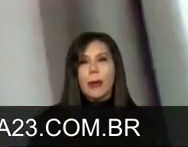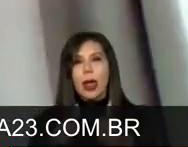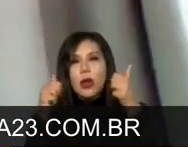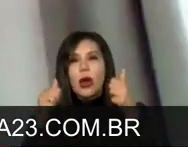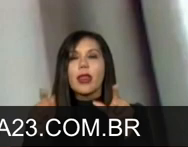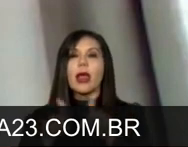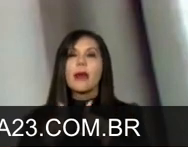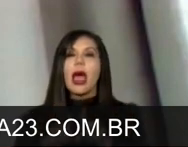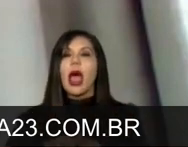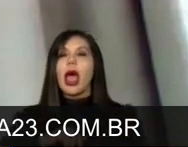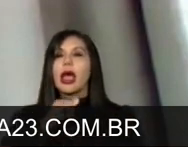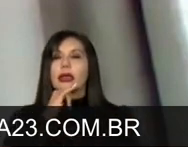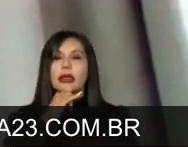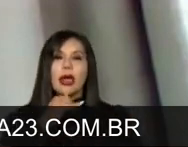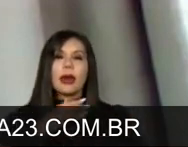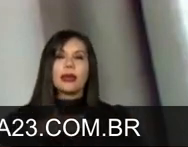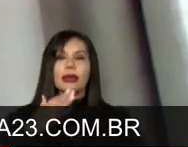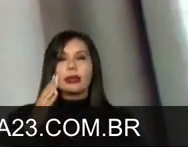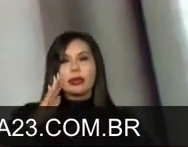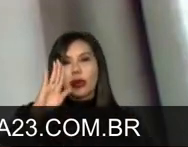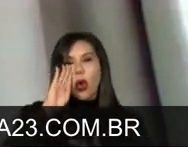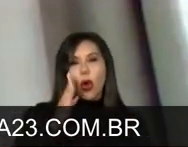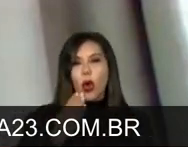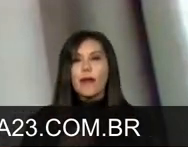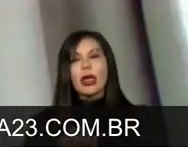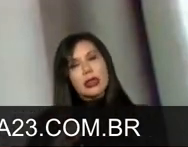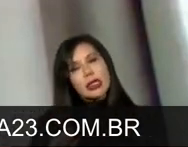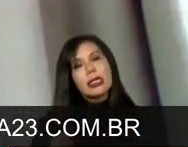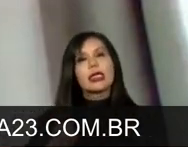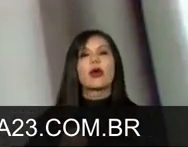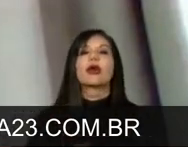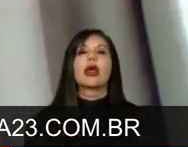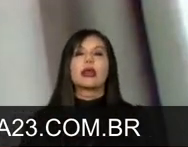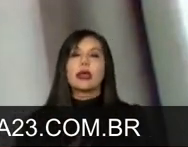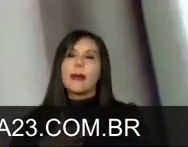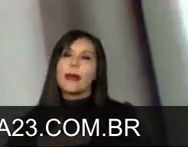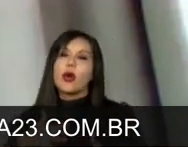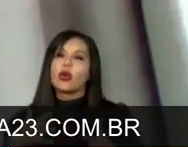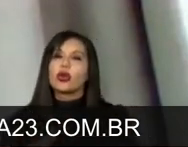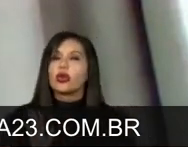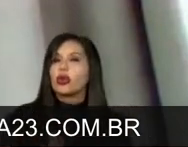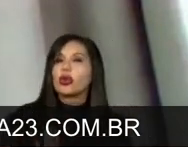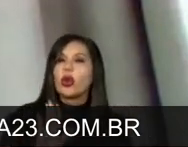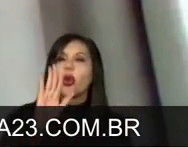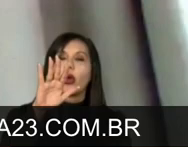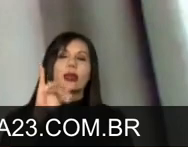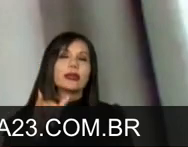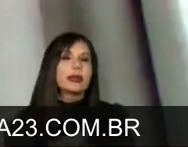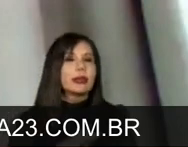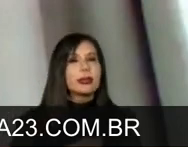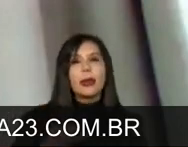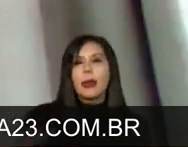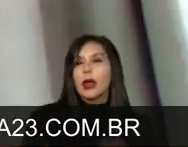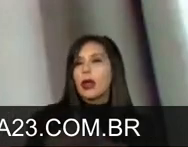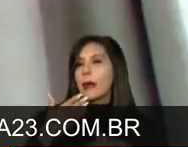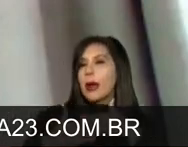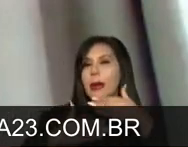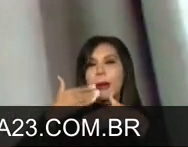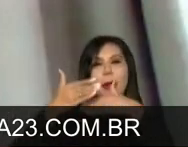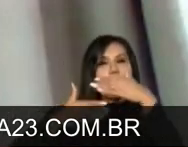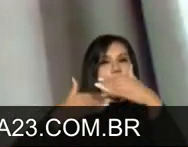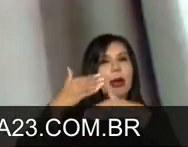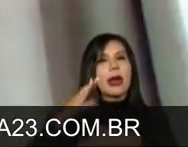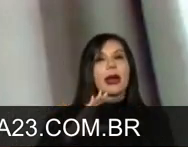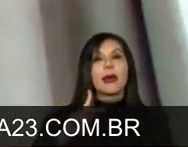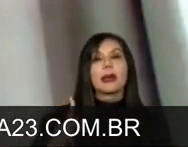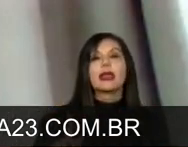meu aproveitamento de três, minha confiança, algumas partes do meu jogo assim foram trabalhadas e só melhorei, acredito, por causa dos